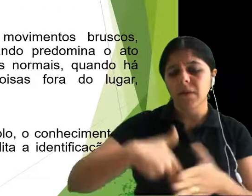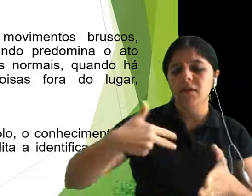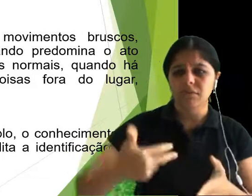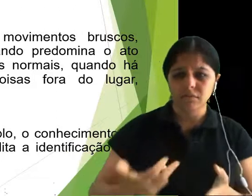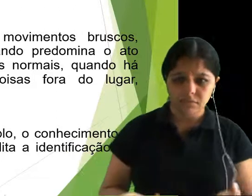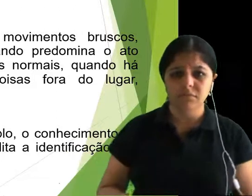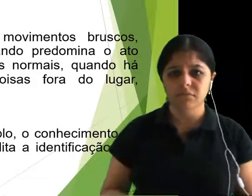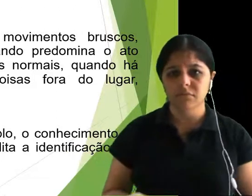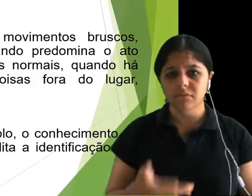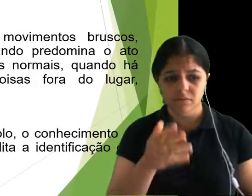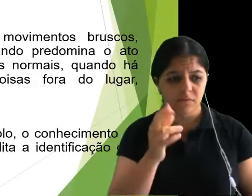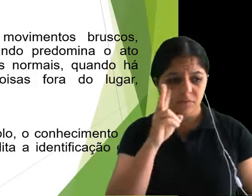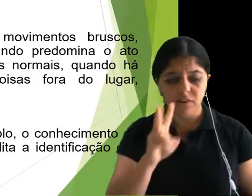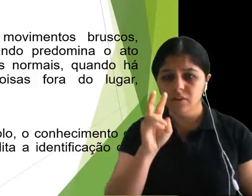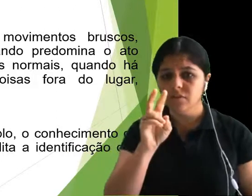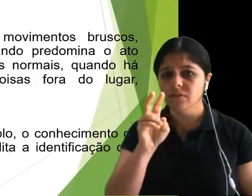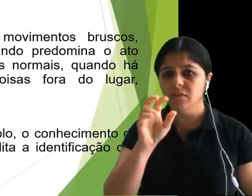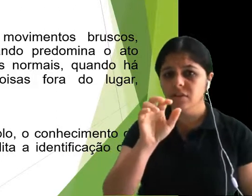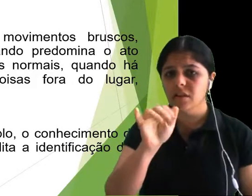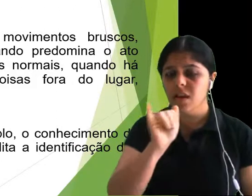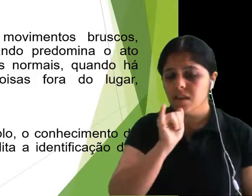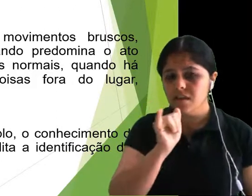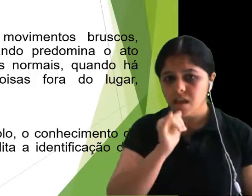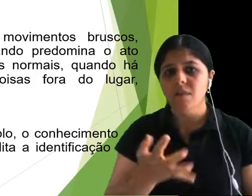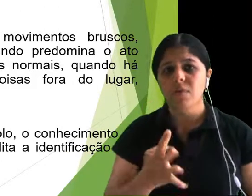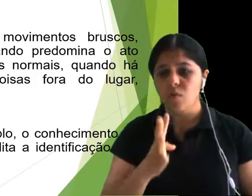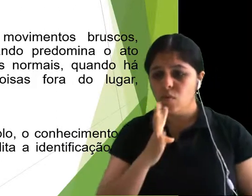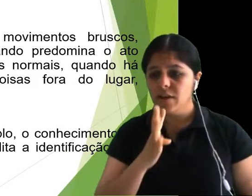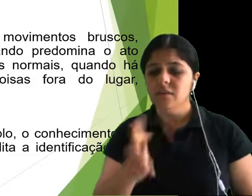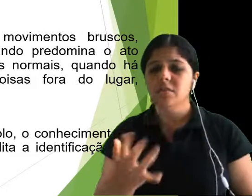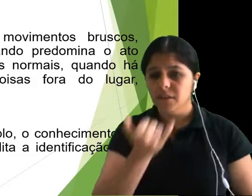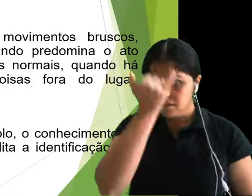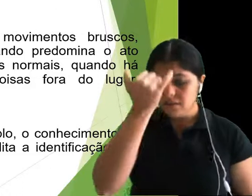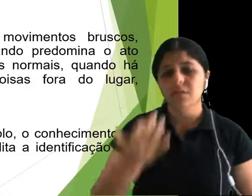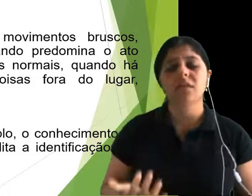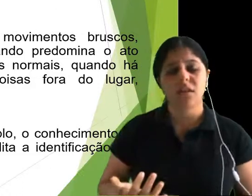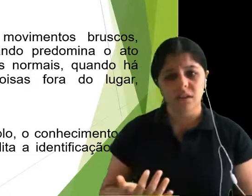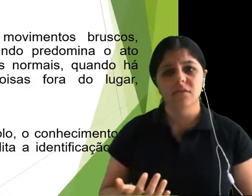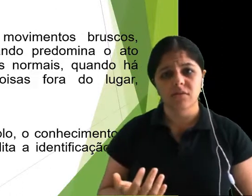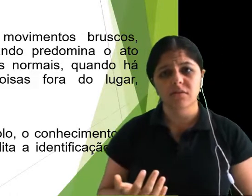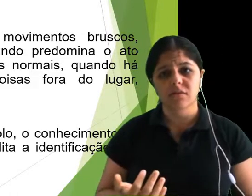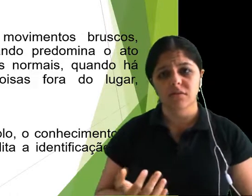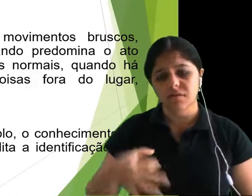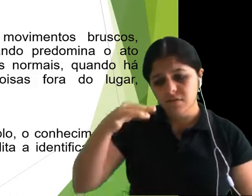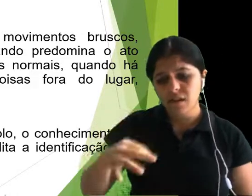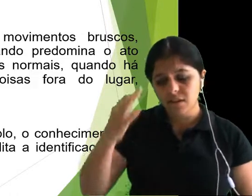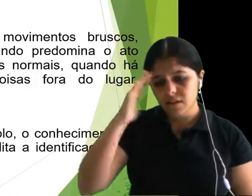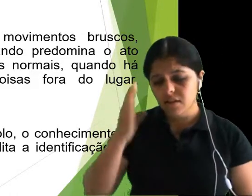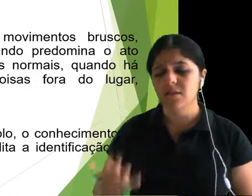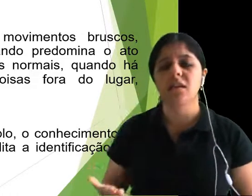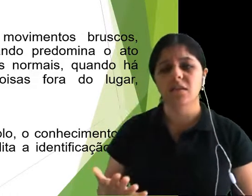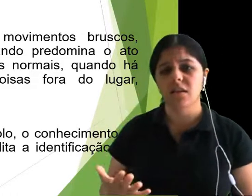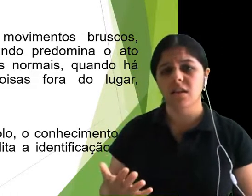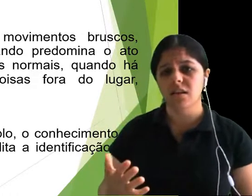gente pode ver aí nesse exemplo, esse conhecimento dos acidentes é um caminho que facilita muito a identificação ou